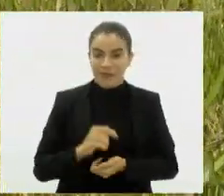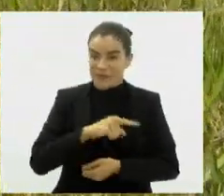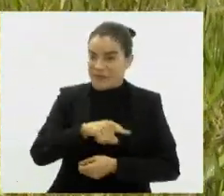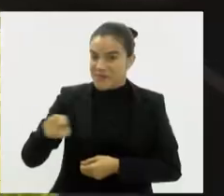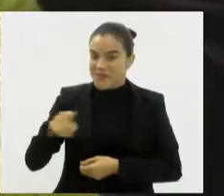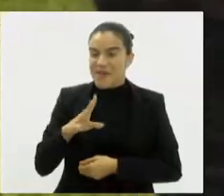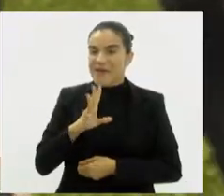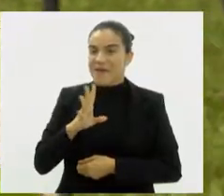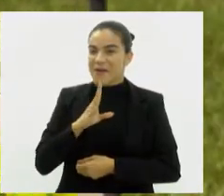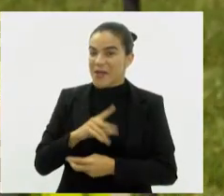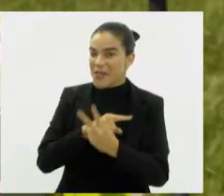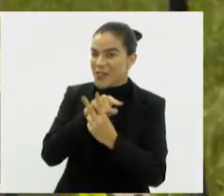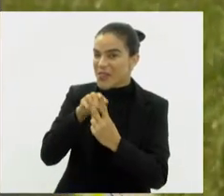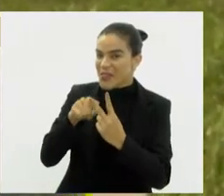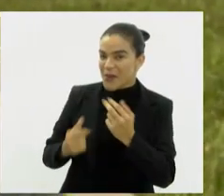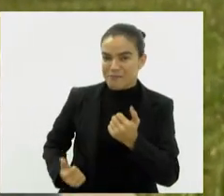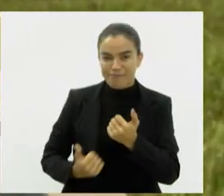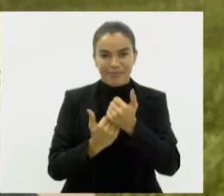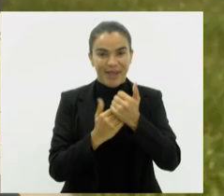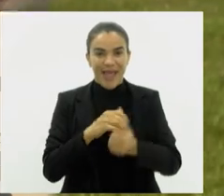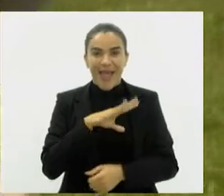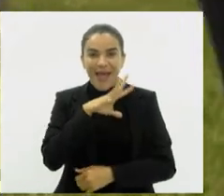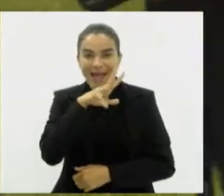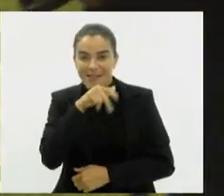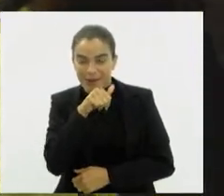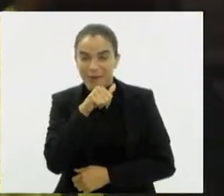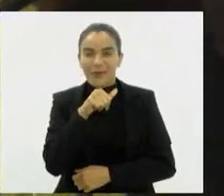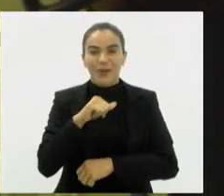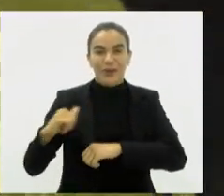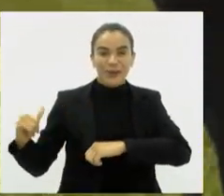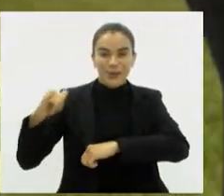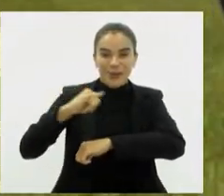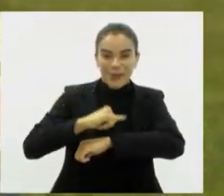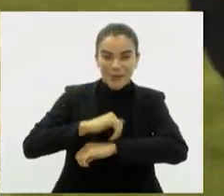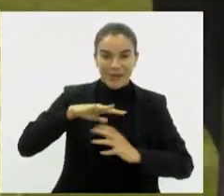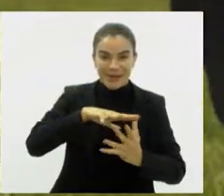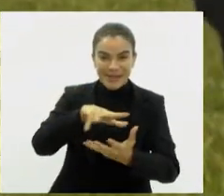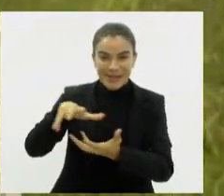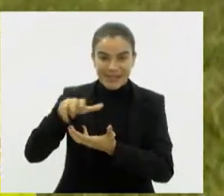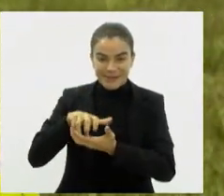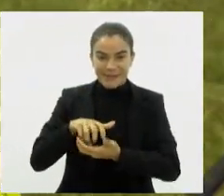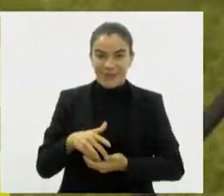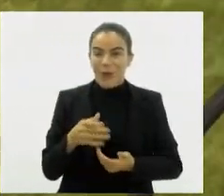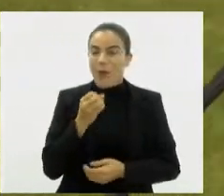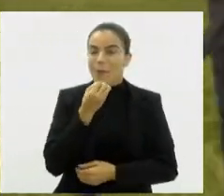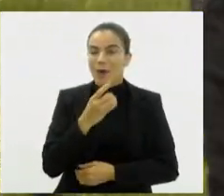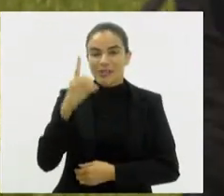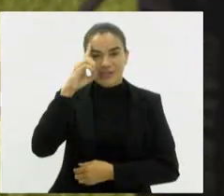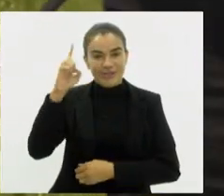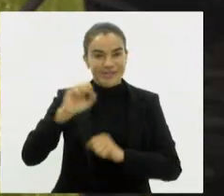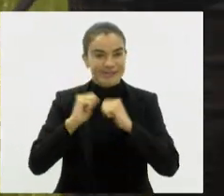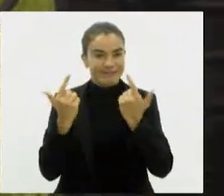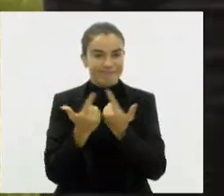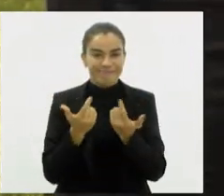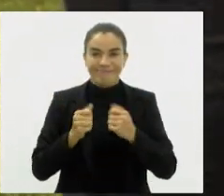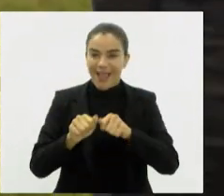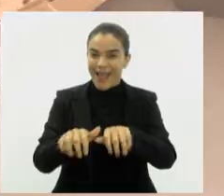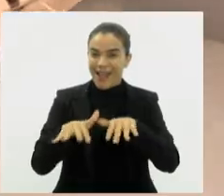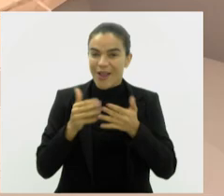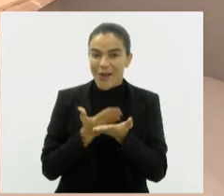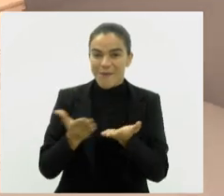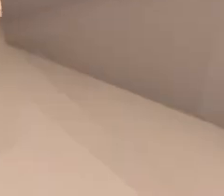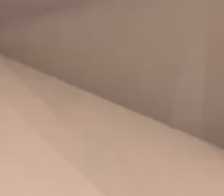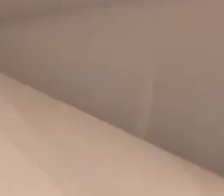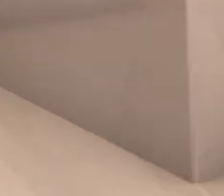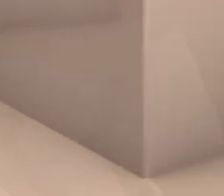mais dois ajudantes animais do Aeroporto Internacional Tom Jobim. O Bom Dia Alerje começa agora.